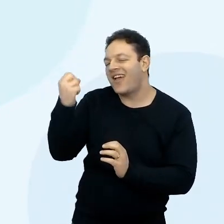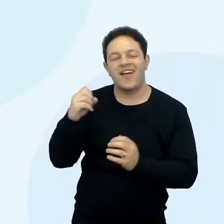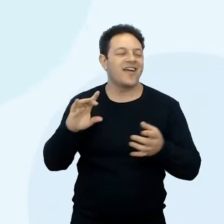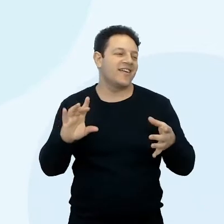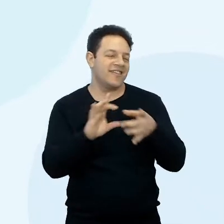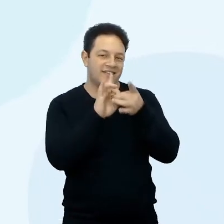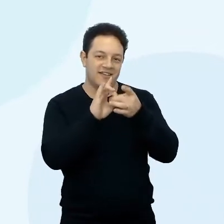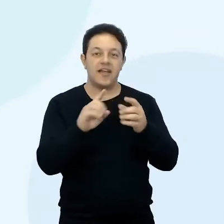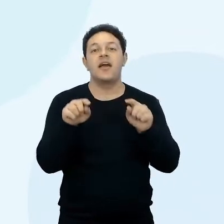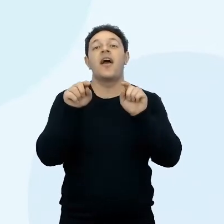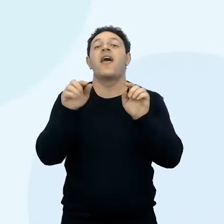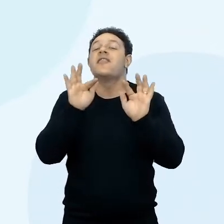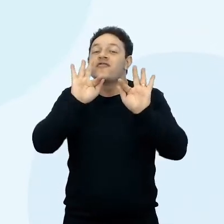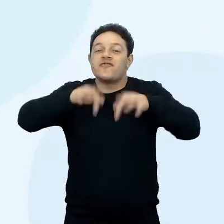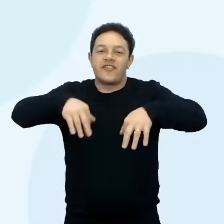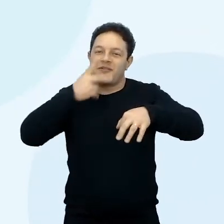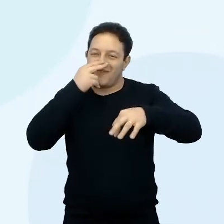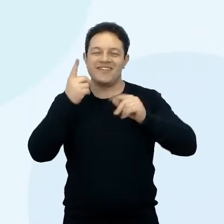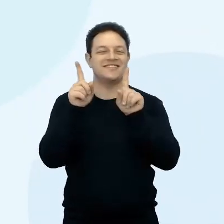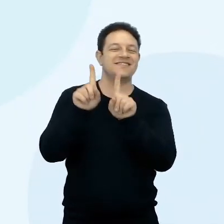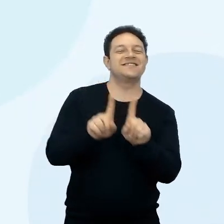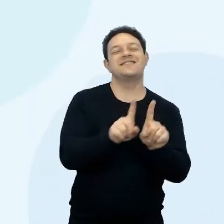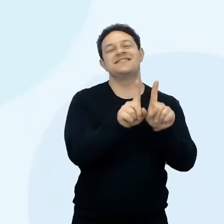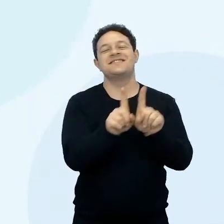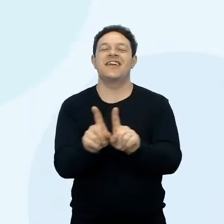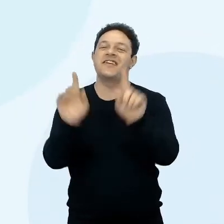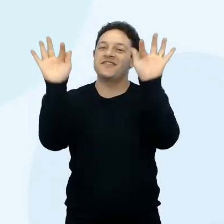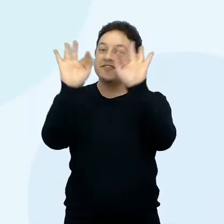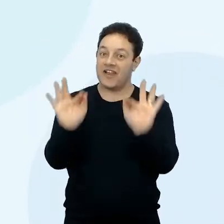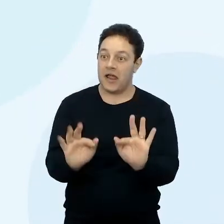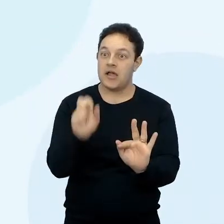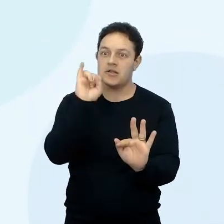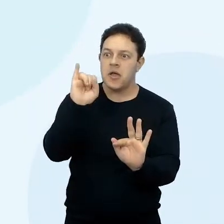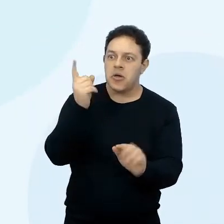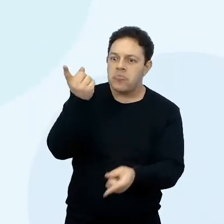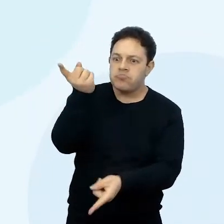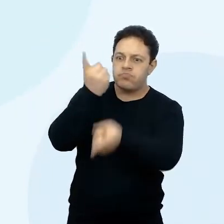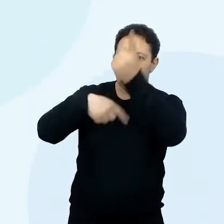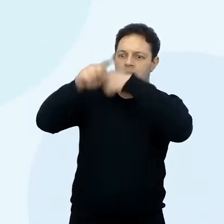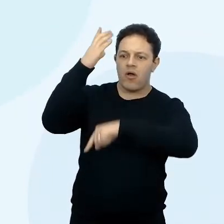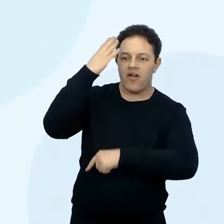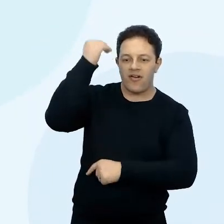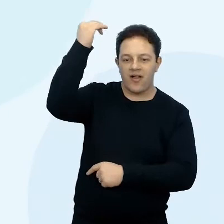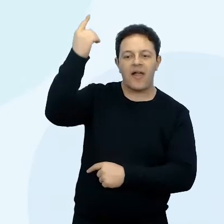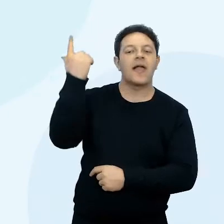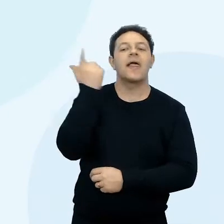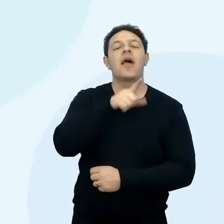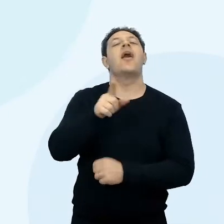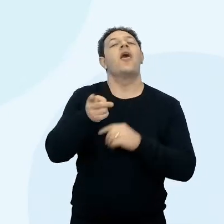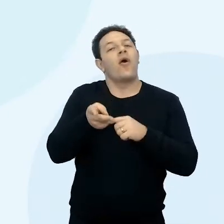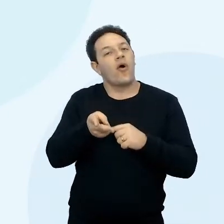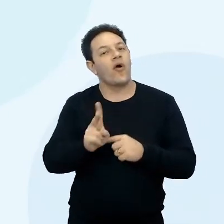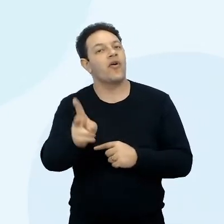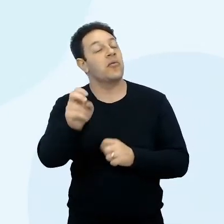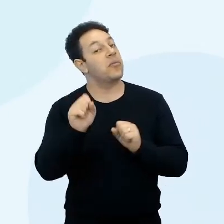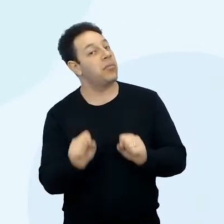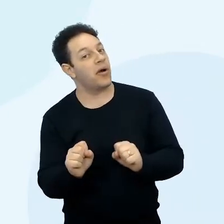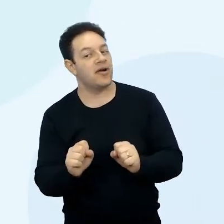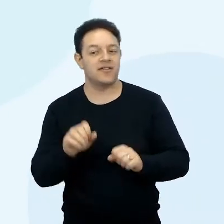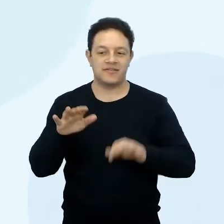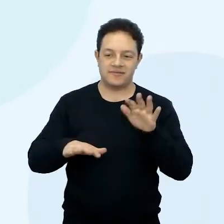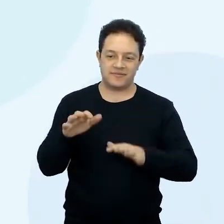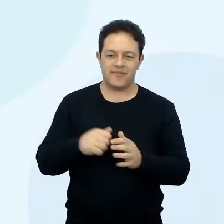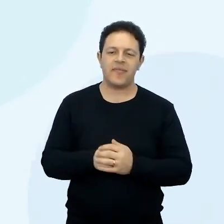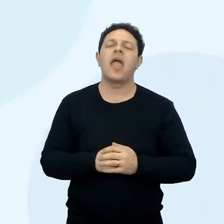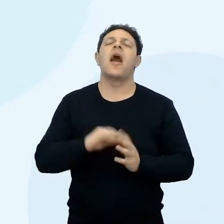né? Finais felizes. E se fizer sucesso, já antecipa uma continuação. Eu quis chamar